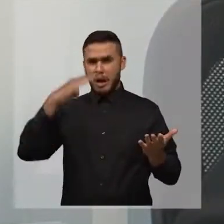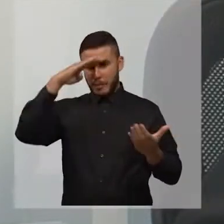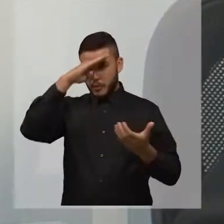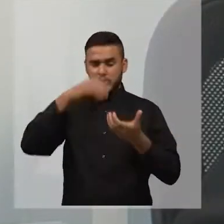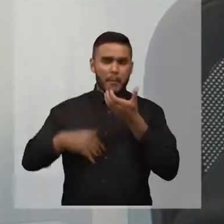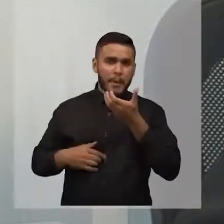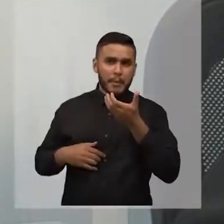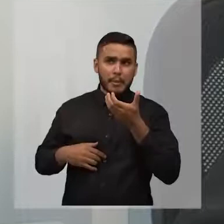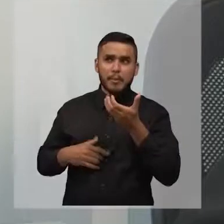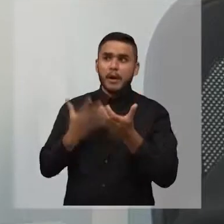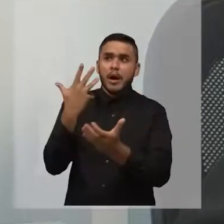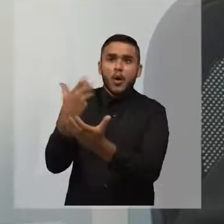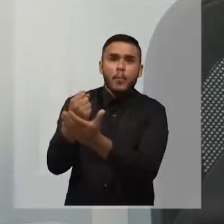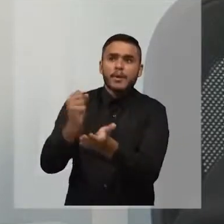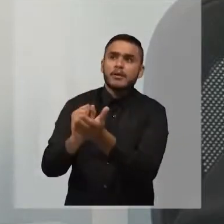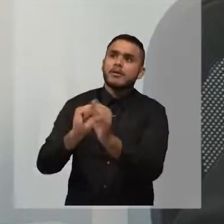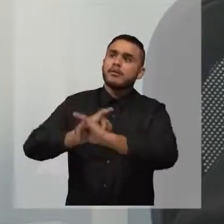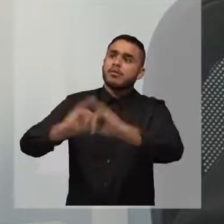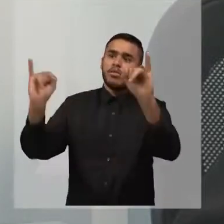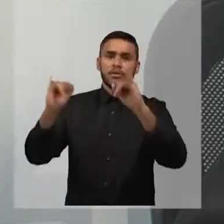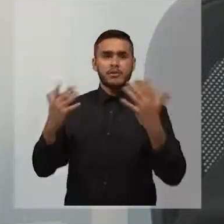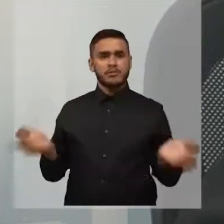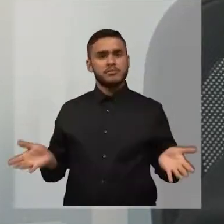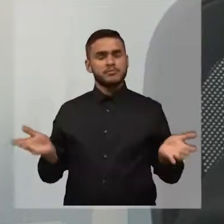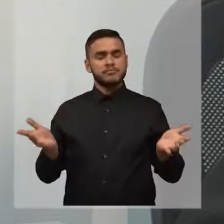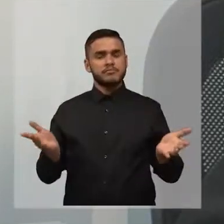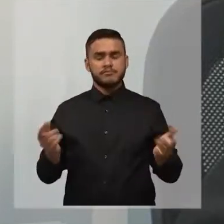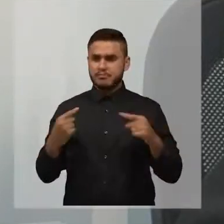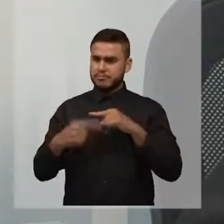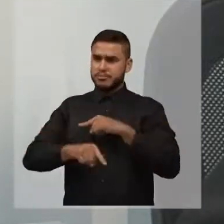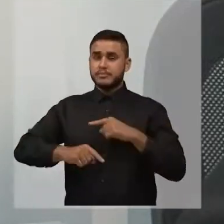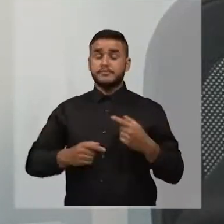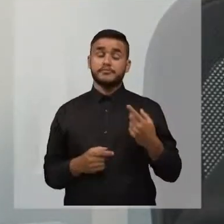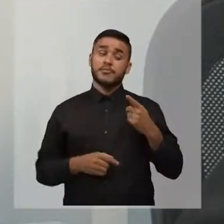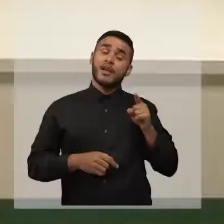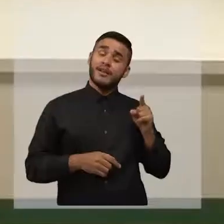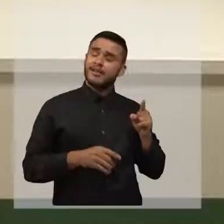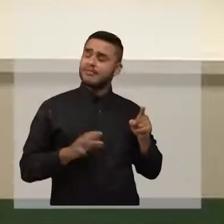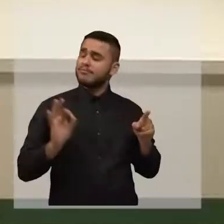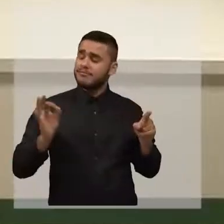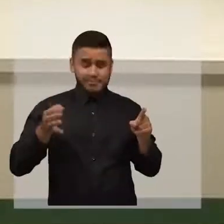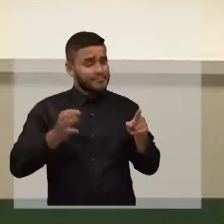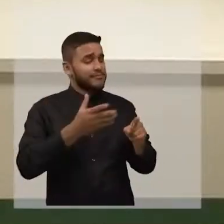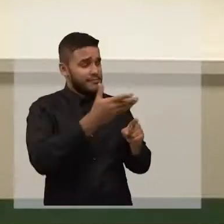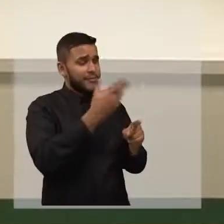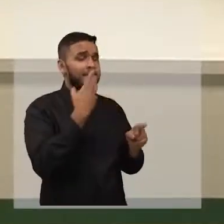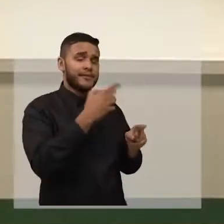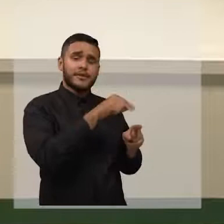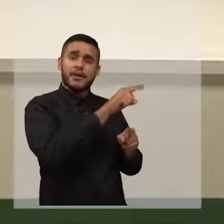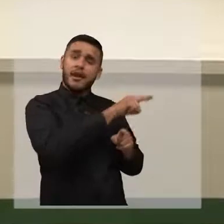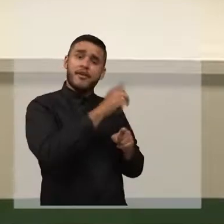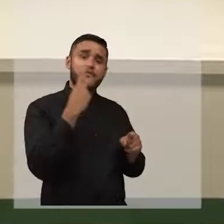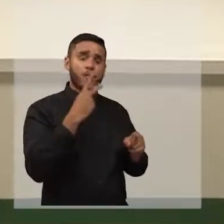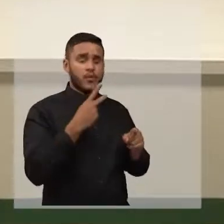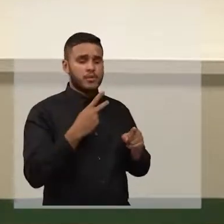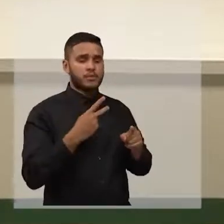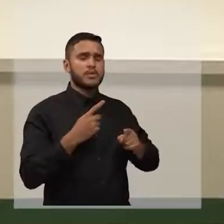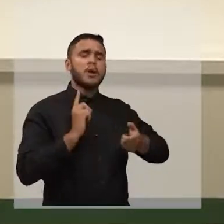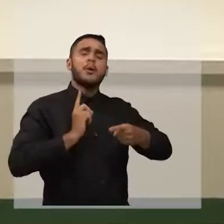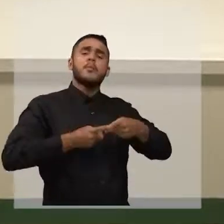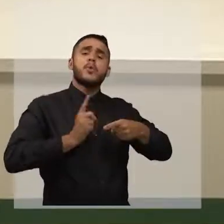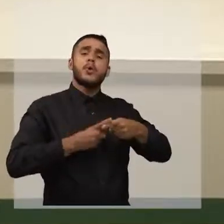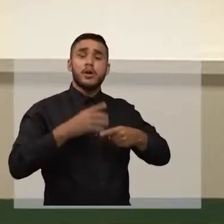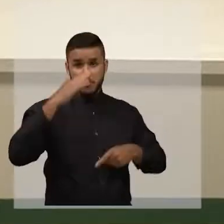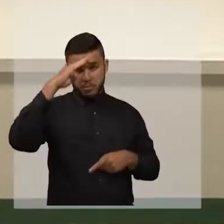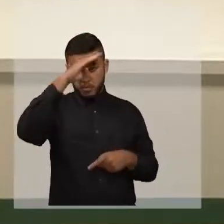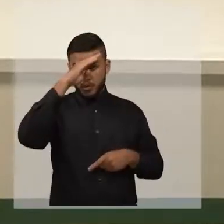parâmetro republicano. Não pode. Aí esse meu amigo argumentou que talvez ele tenha vazado o áudio com autorização